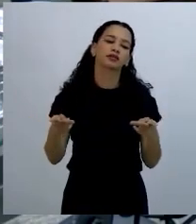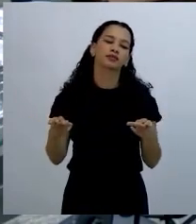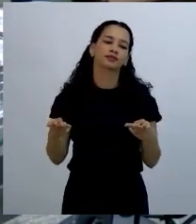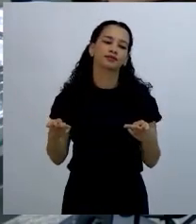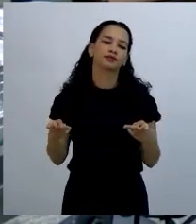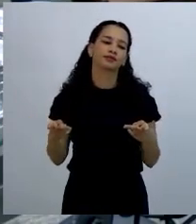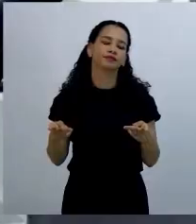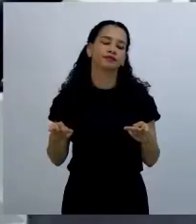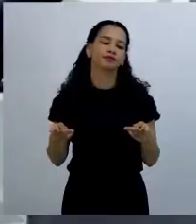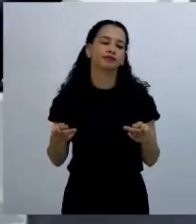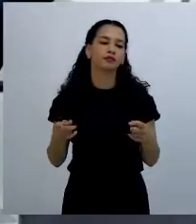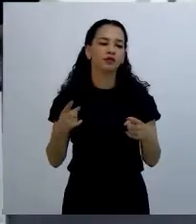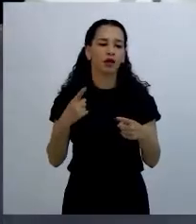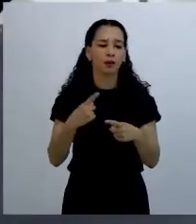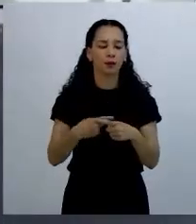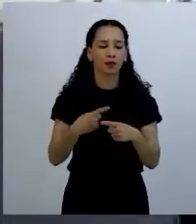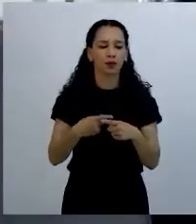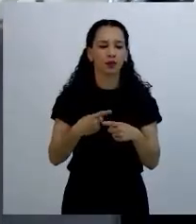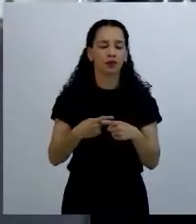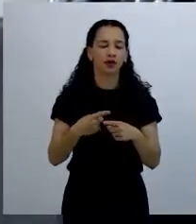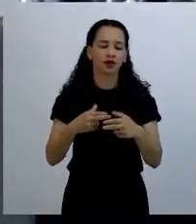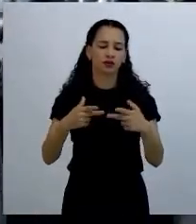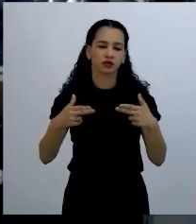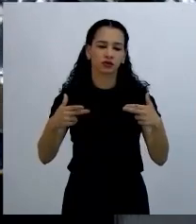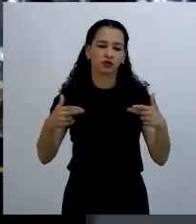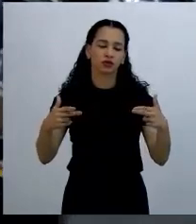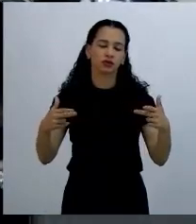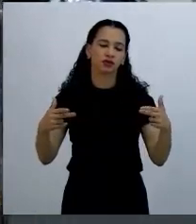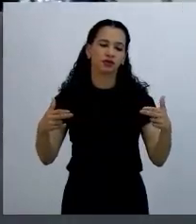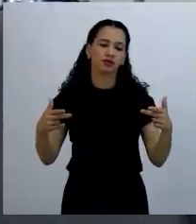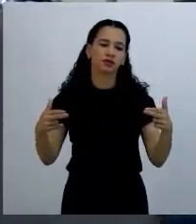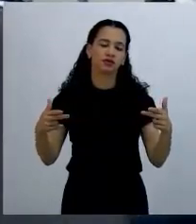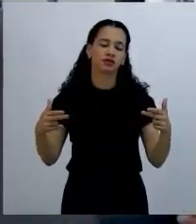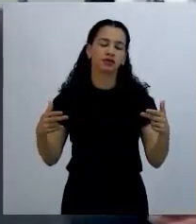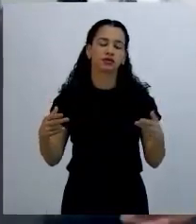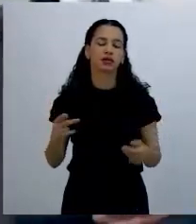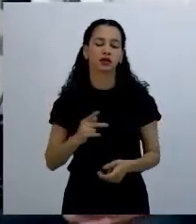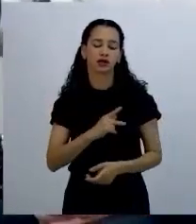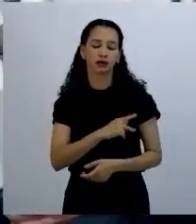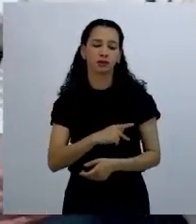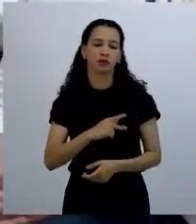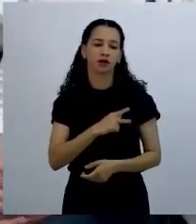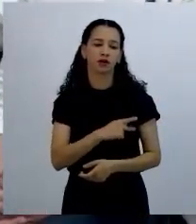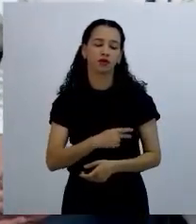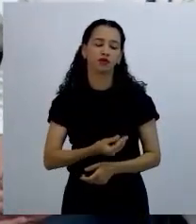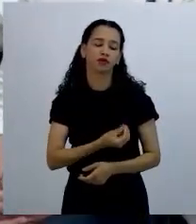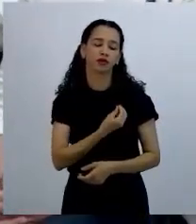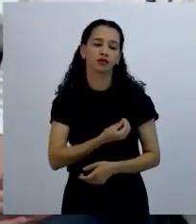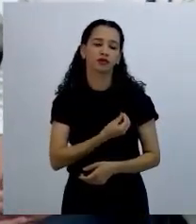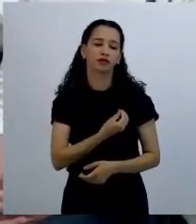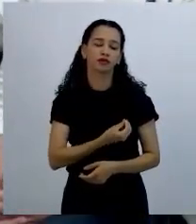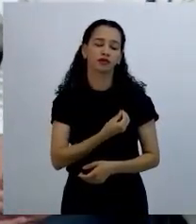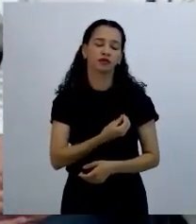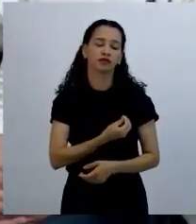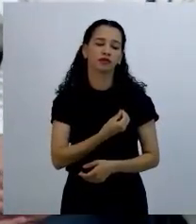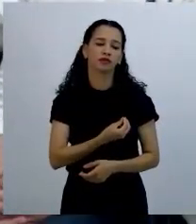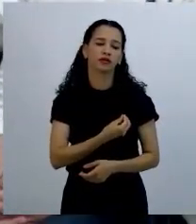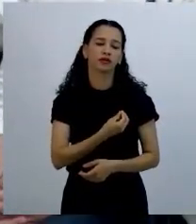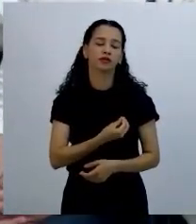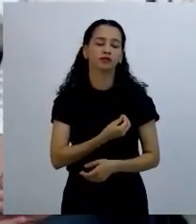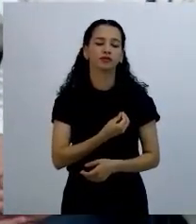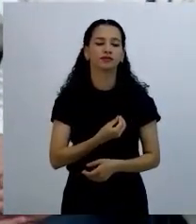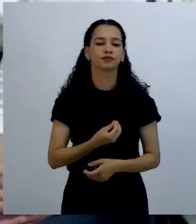a gente ter esse olhar nesses dias eu quero mandar um abraço também para ele eu disse que eu ia fazê-lo